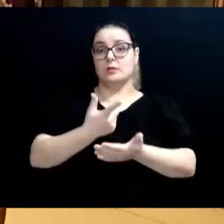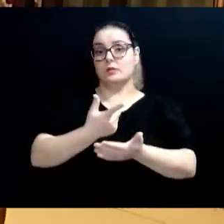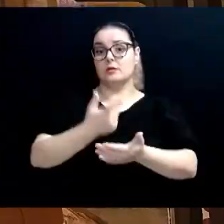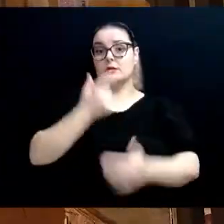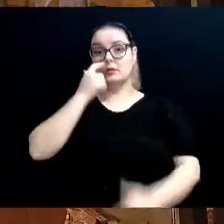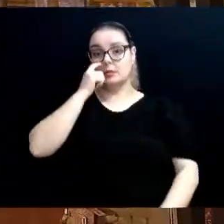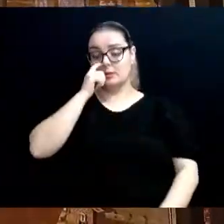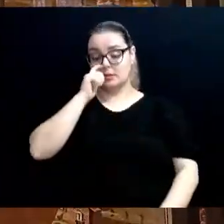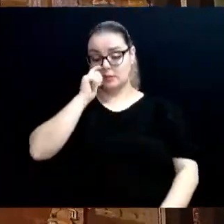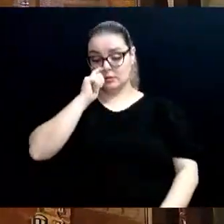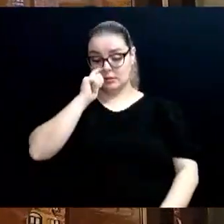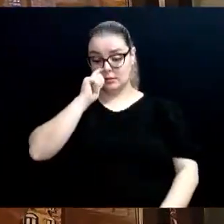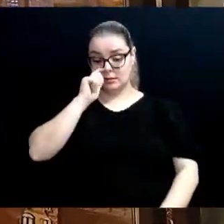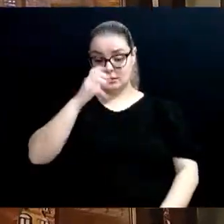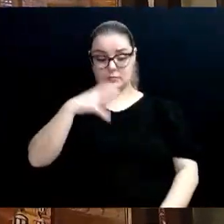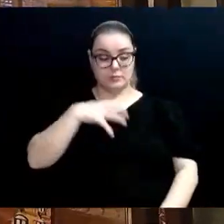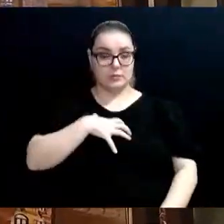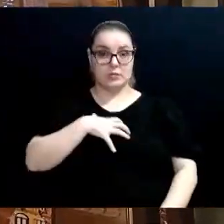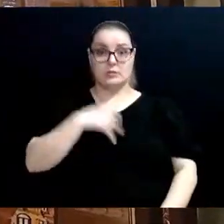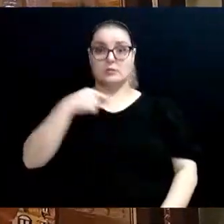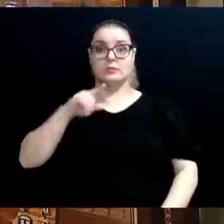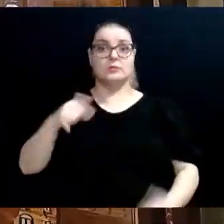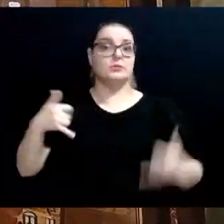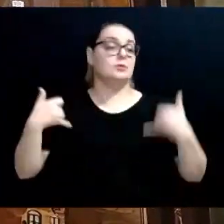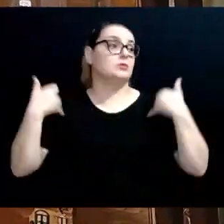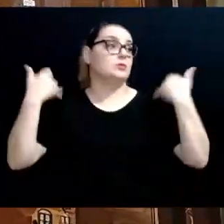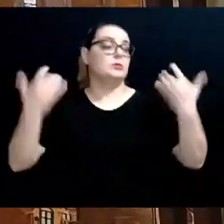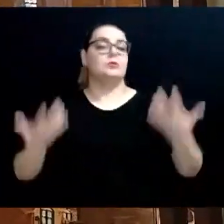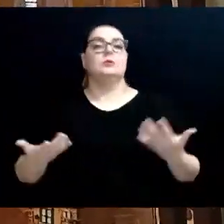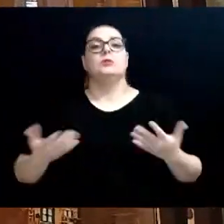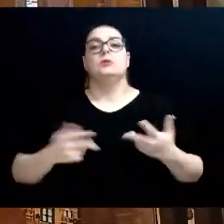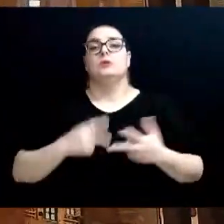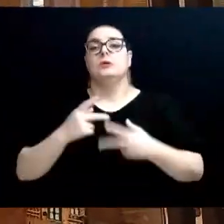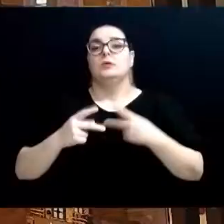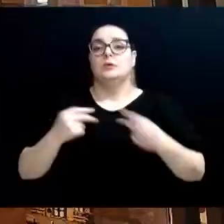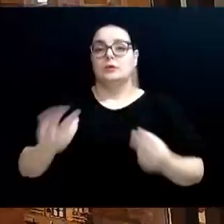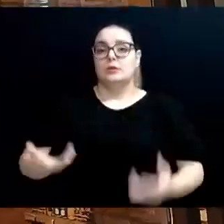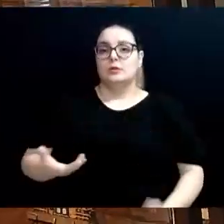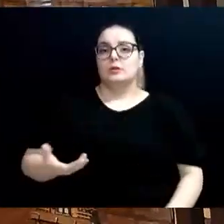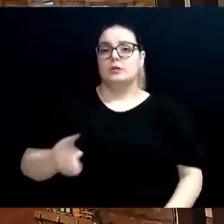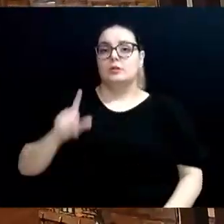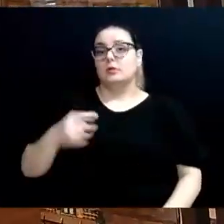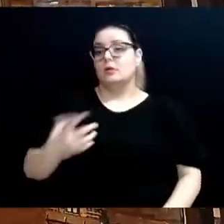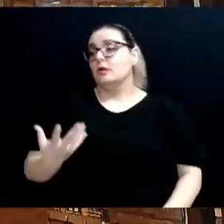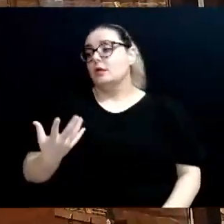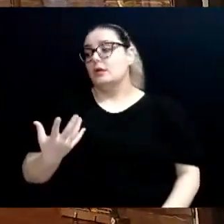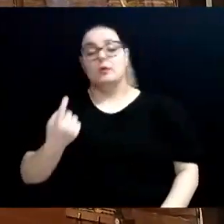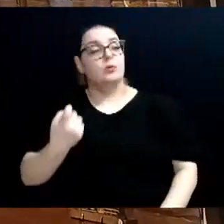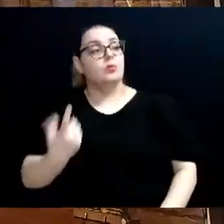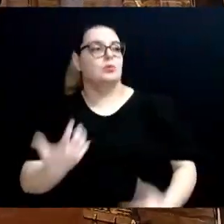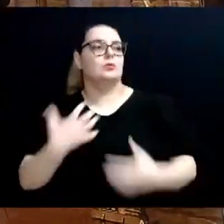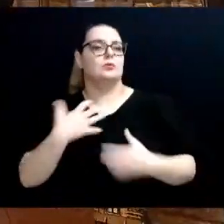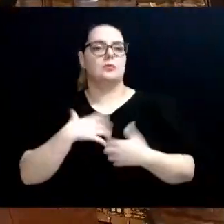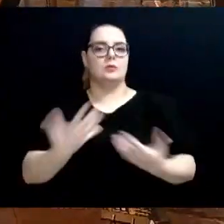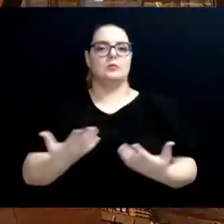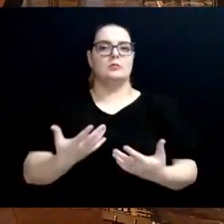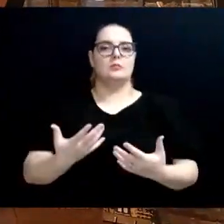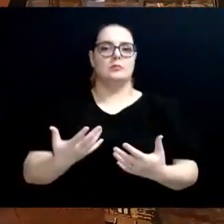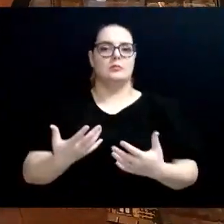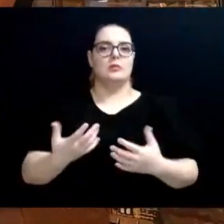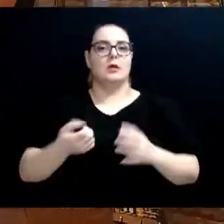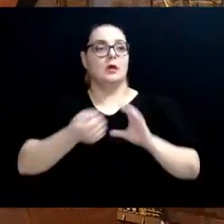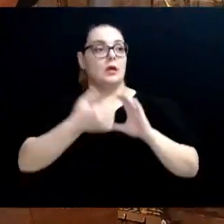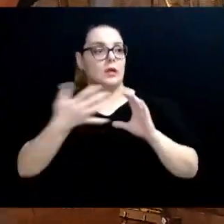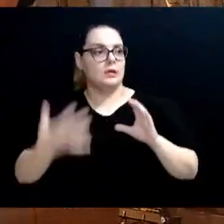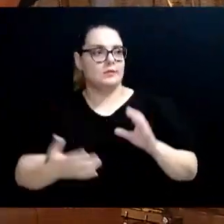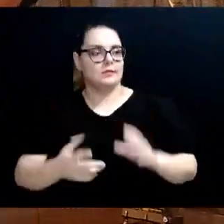vendendo, para quem está expondo, para a Casa 73 que está fazendo a gestão, e para quem compra, então, é aquela sensação de você ir para